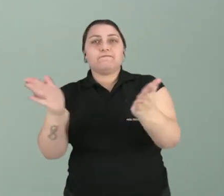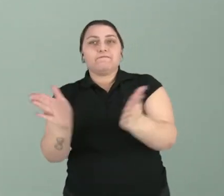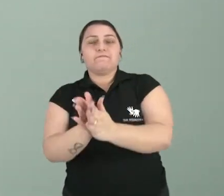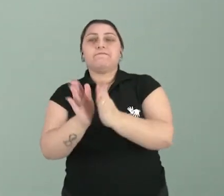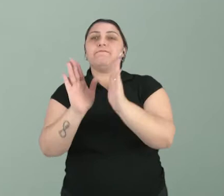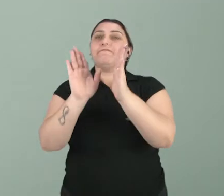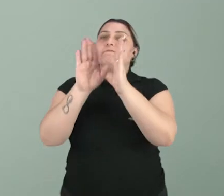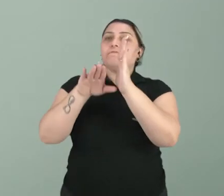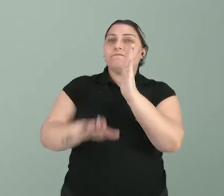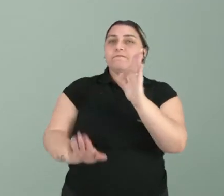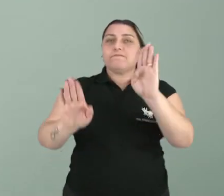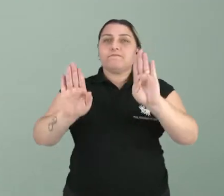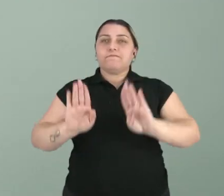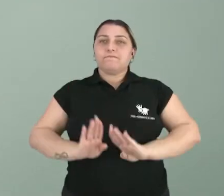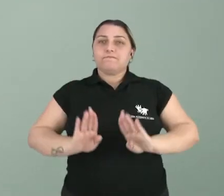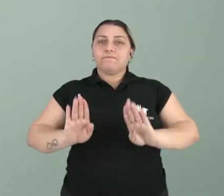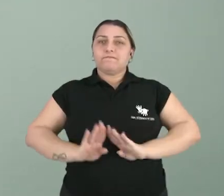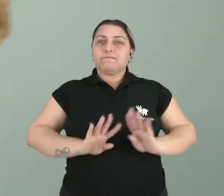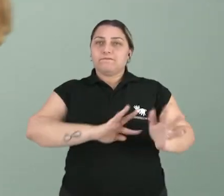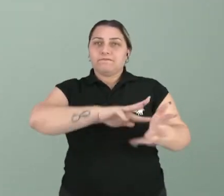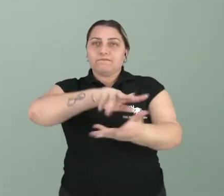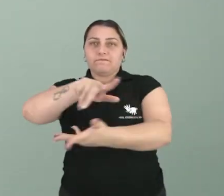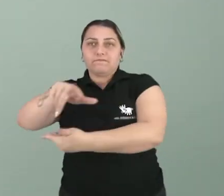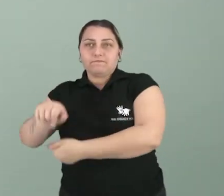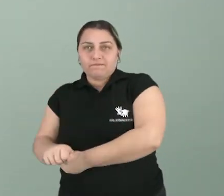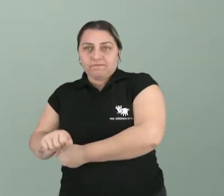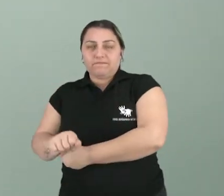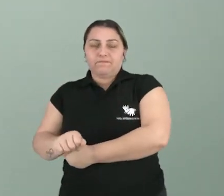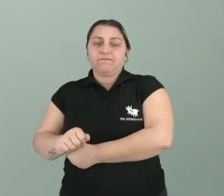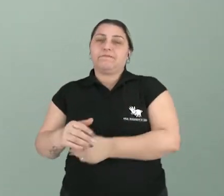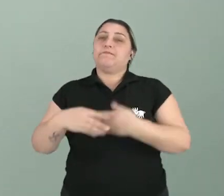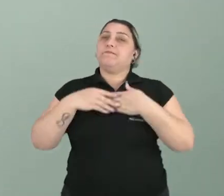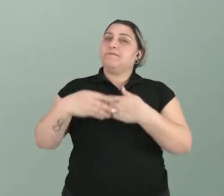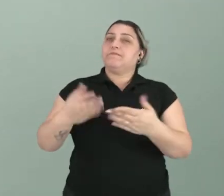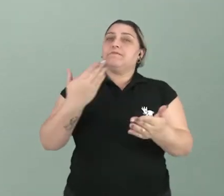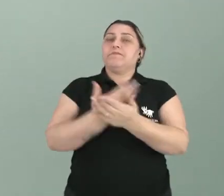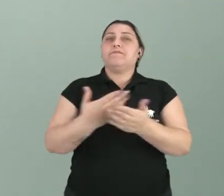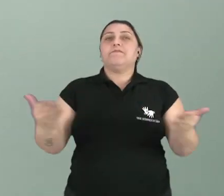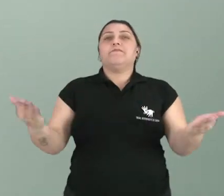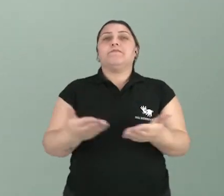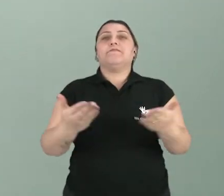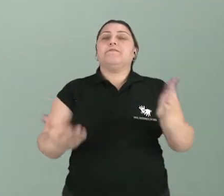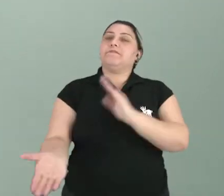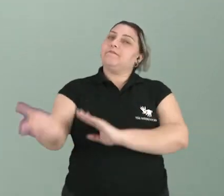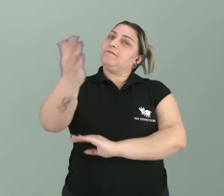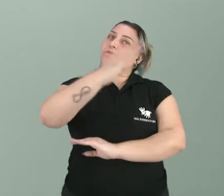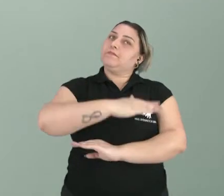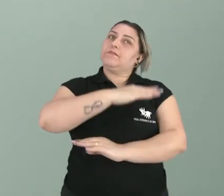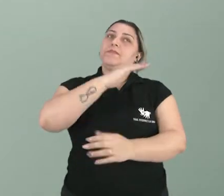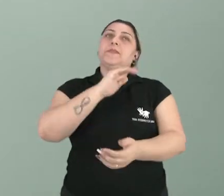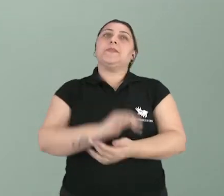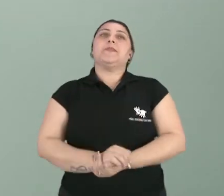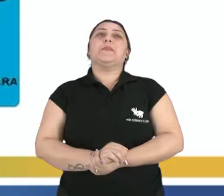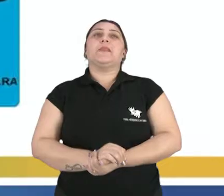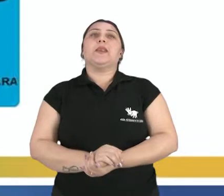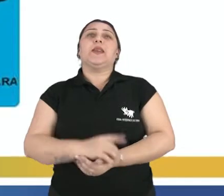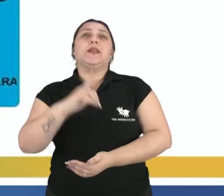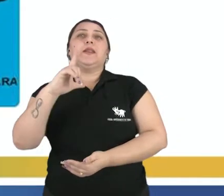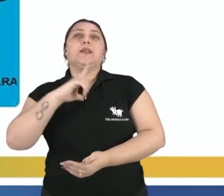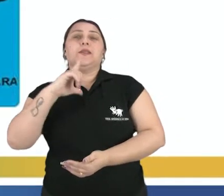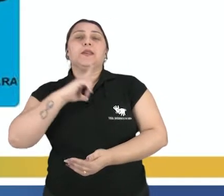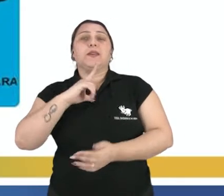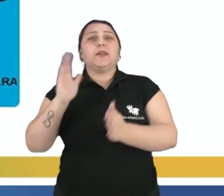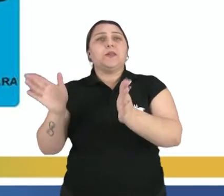para diminuir a fome no mundo. Então essa é a questão que nós vamos trazer hoje na nossa aula de hoje. Vamos lá? Quando se fala